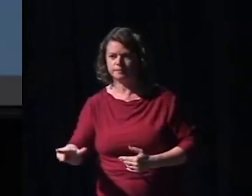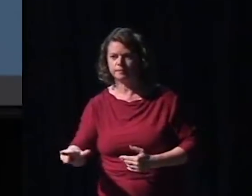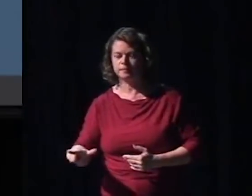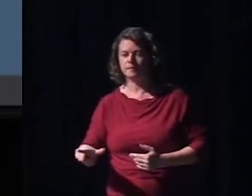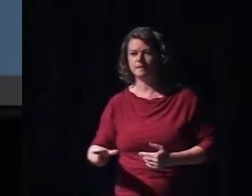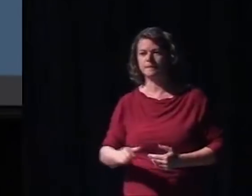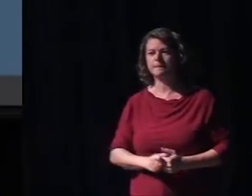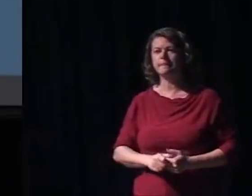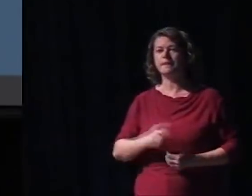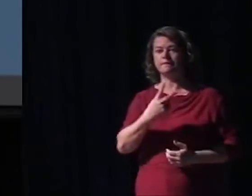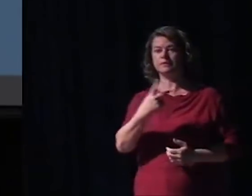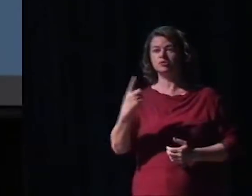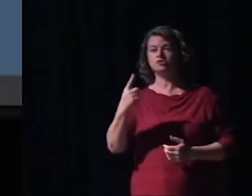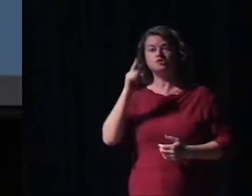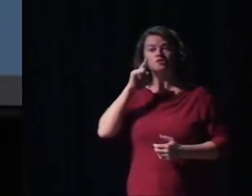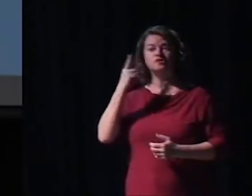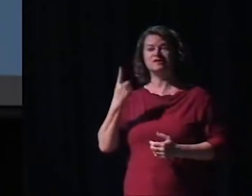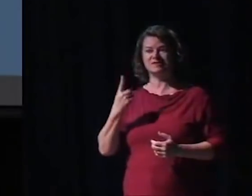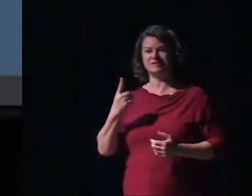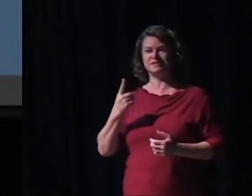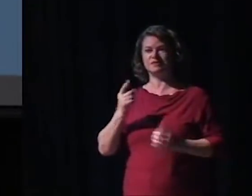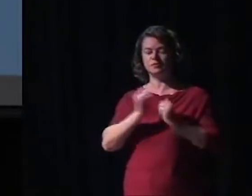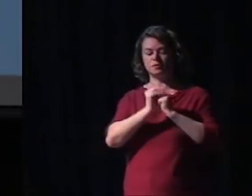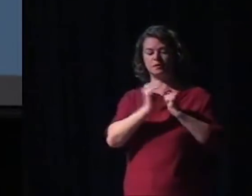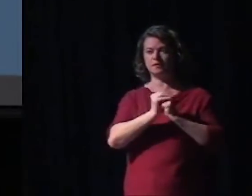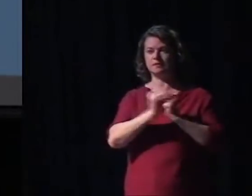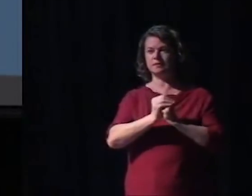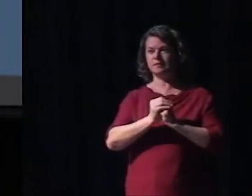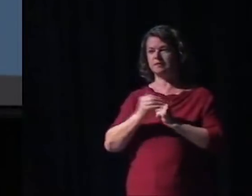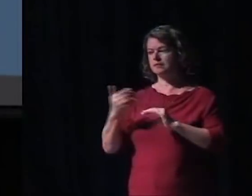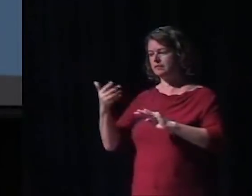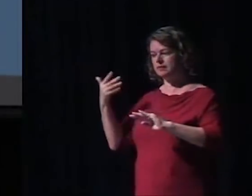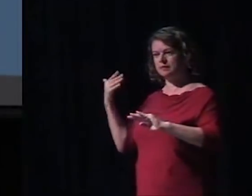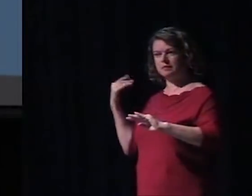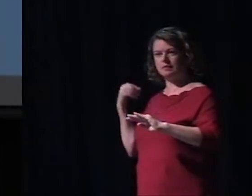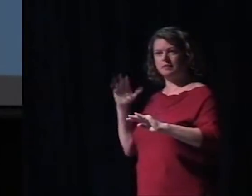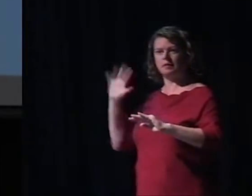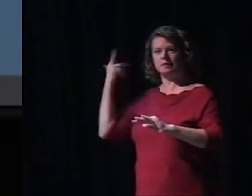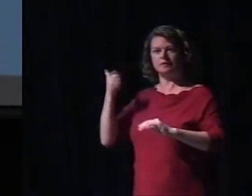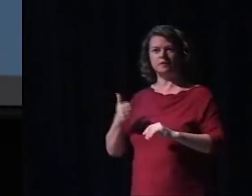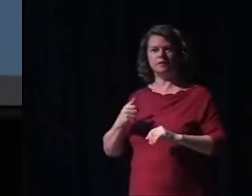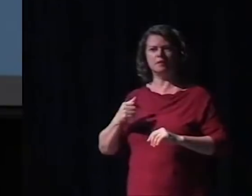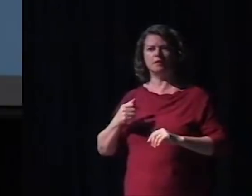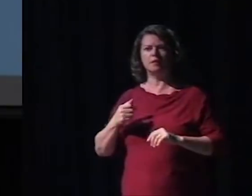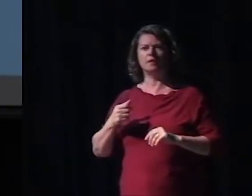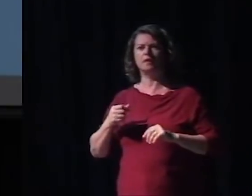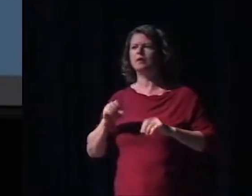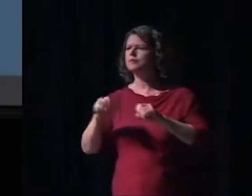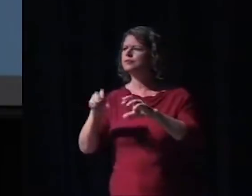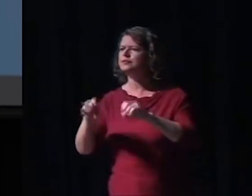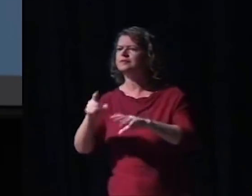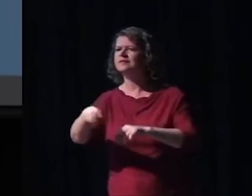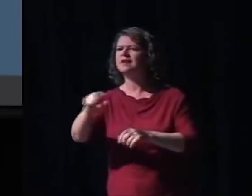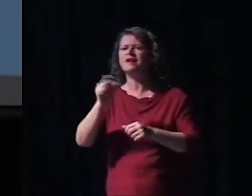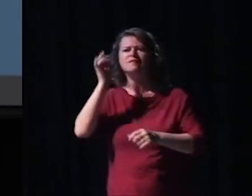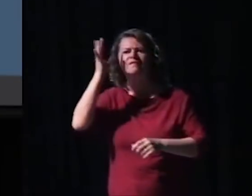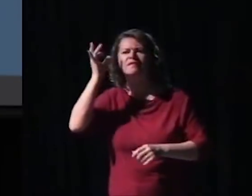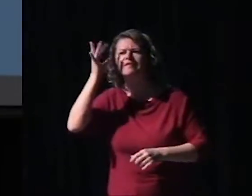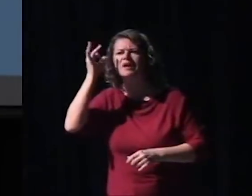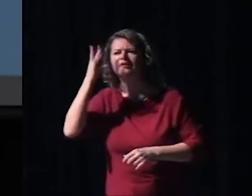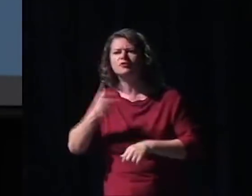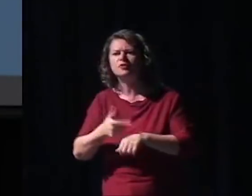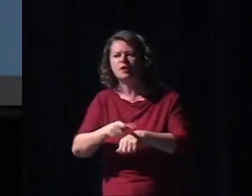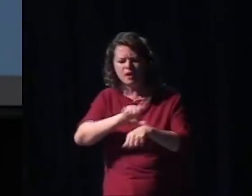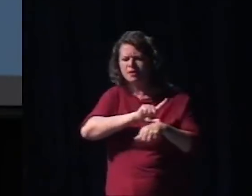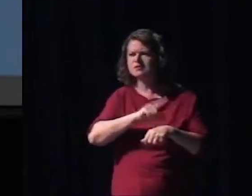dias foi só um discipulado. Como é fácil acordar meia hora mais cedo, como é fácil você